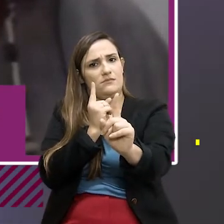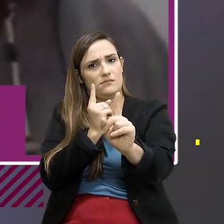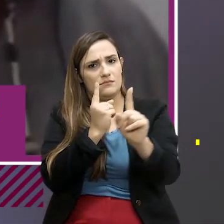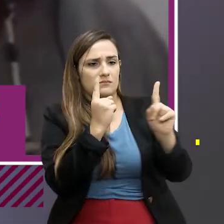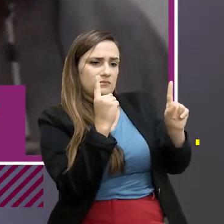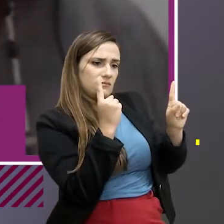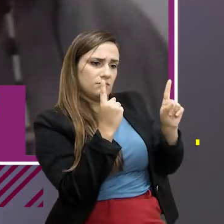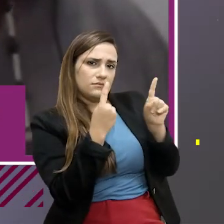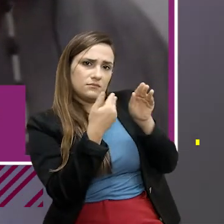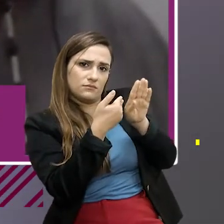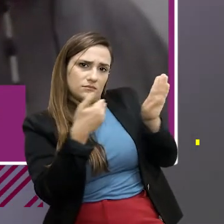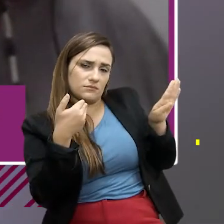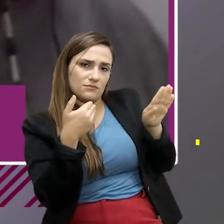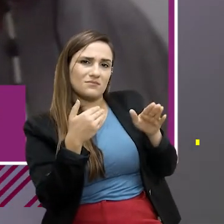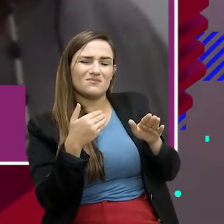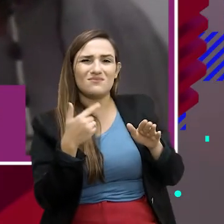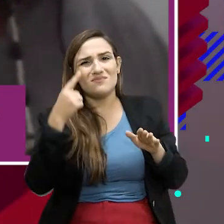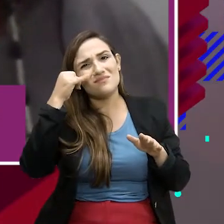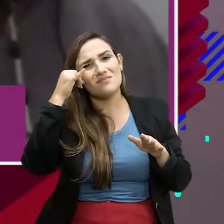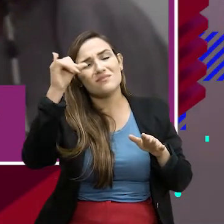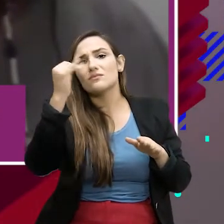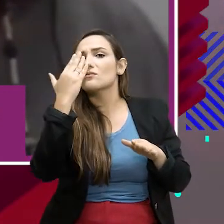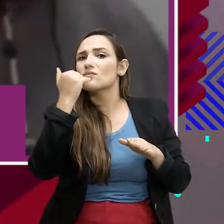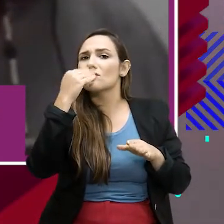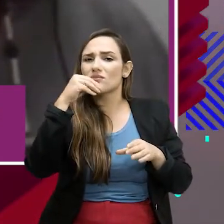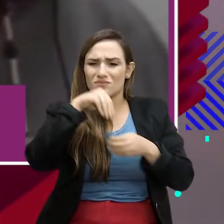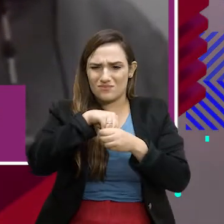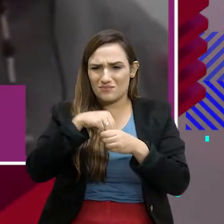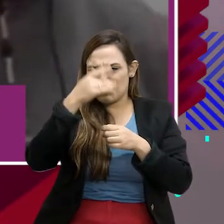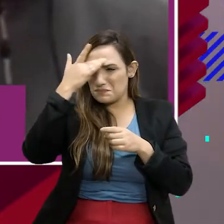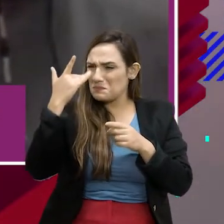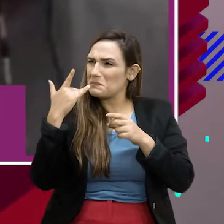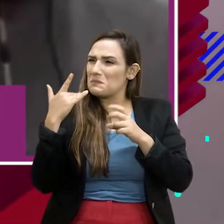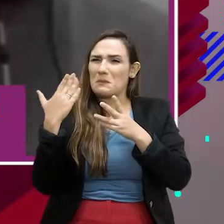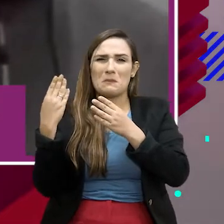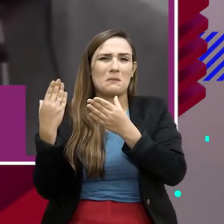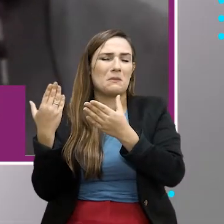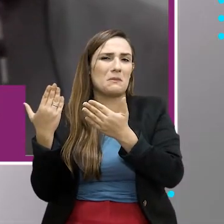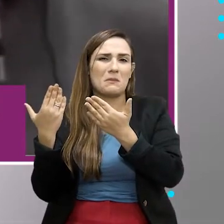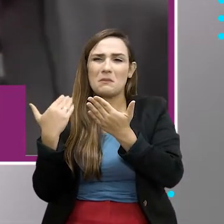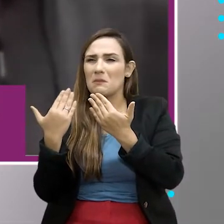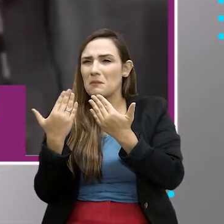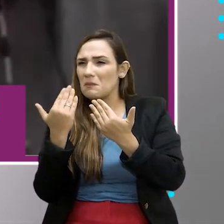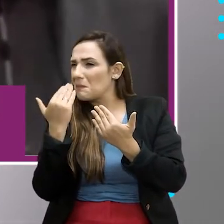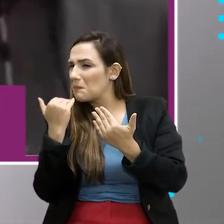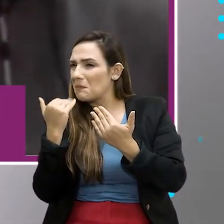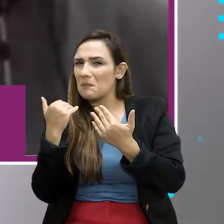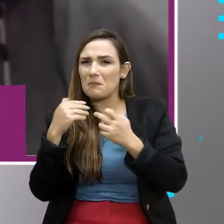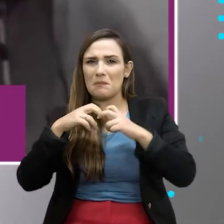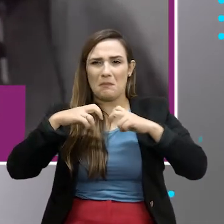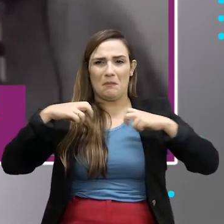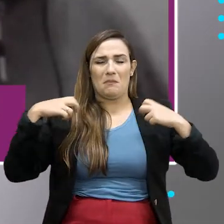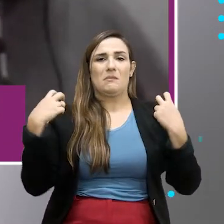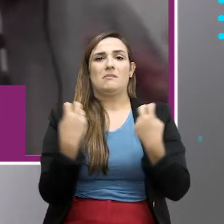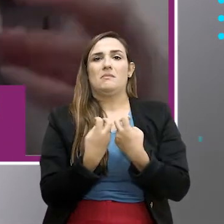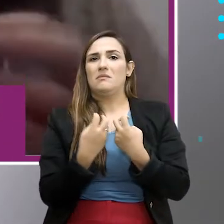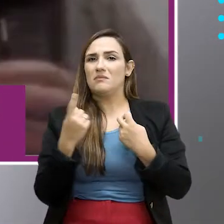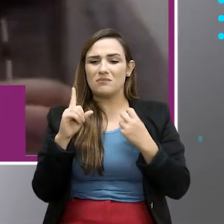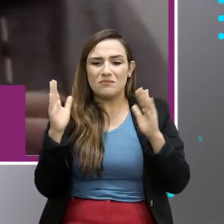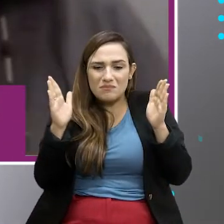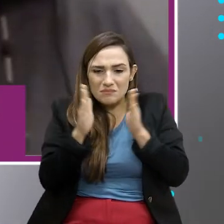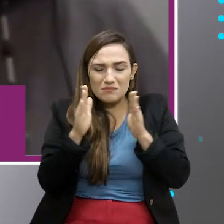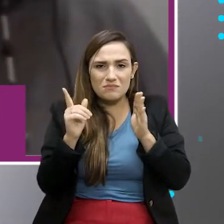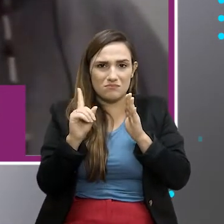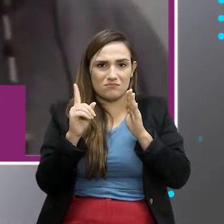próxima pessoa, tá? Evite comer em locais públicos, tente naqueles lugares abertos, aqueles lugares arejados, né?